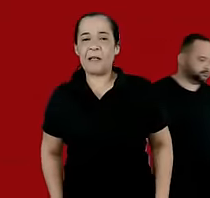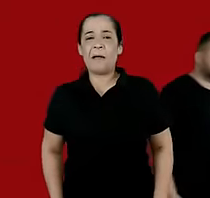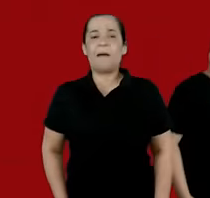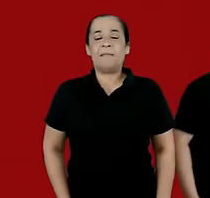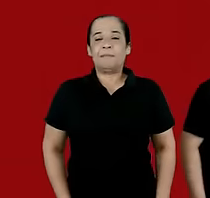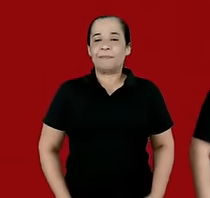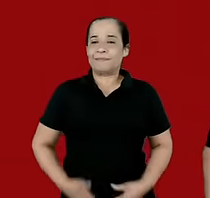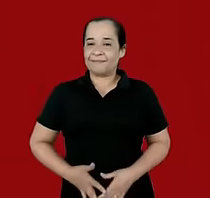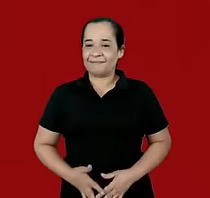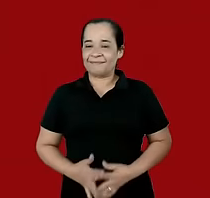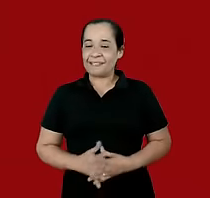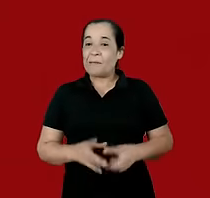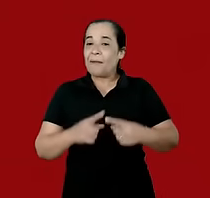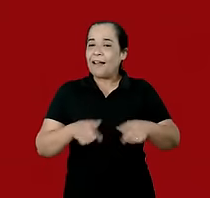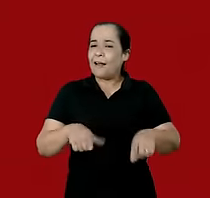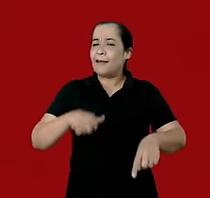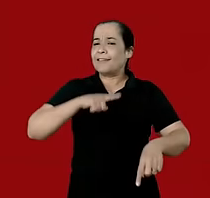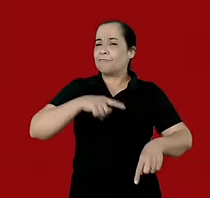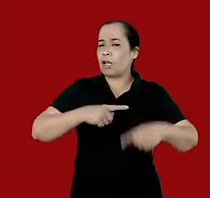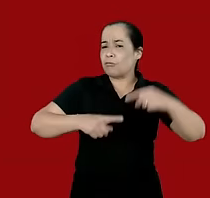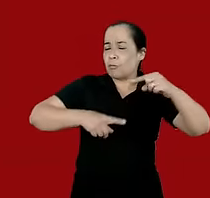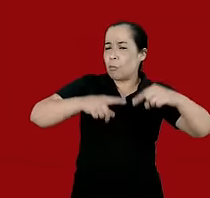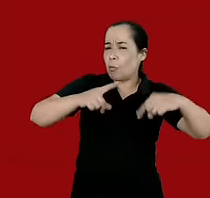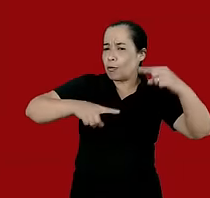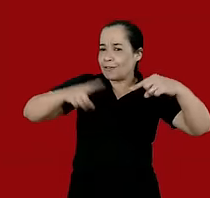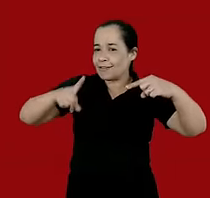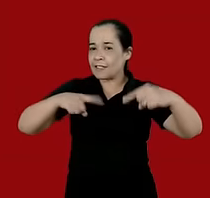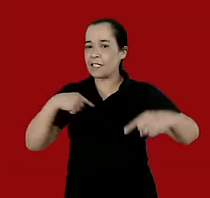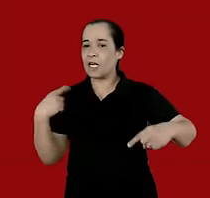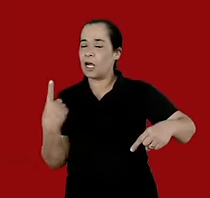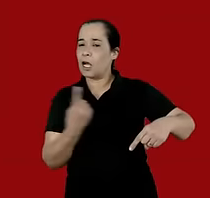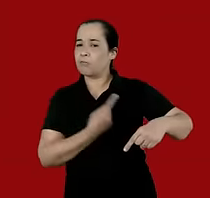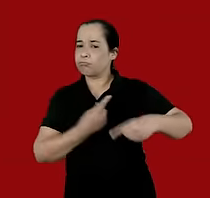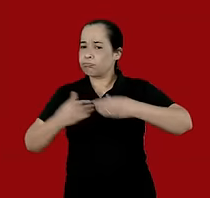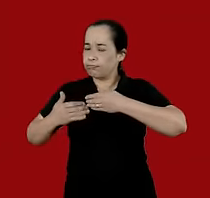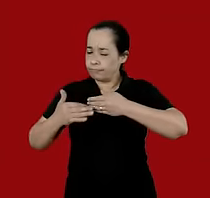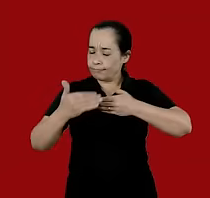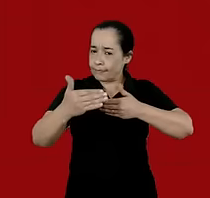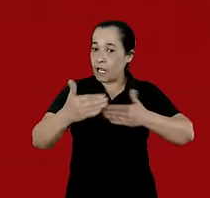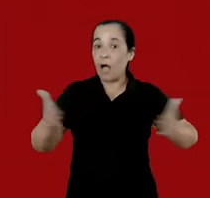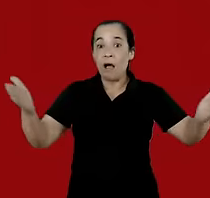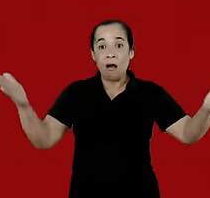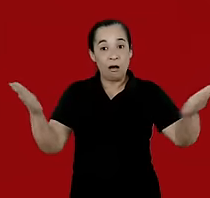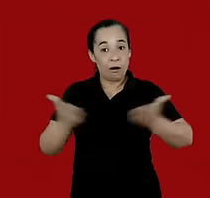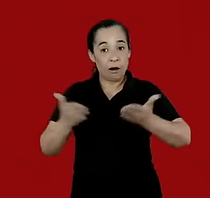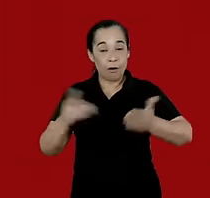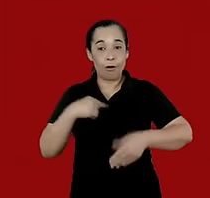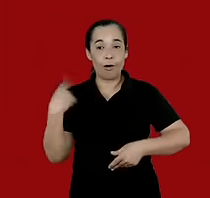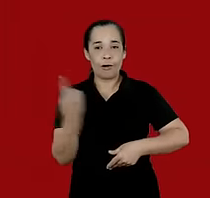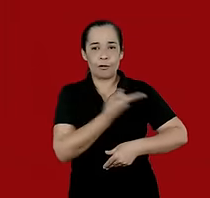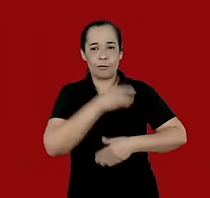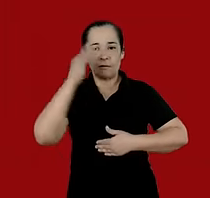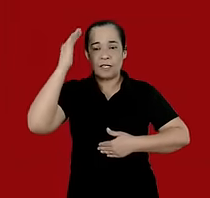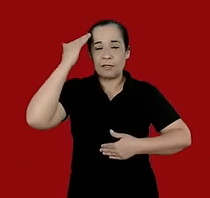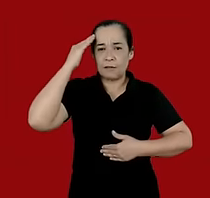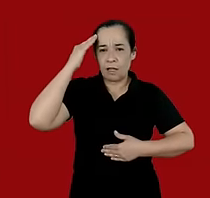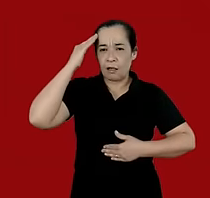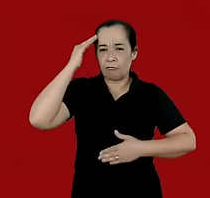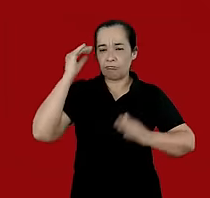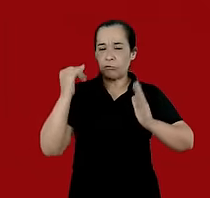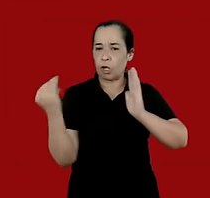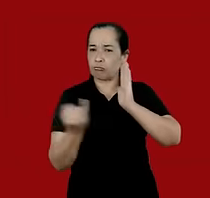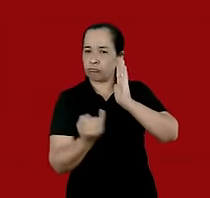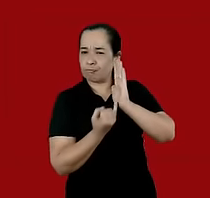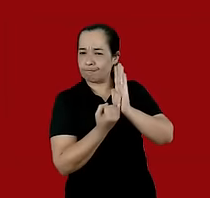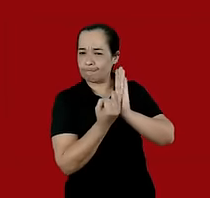últimos anos sendo bastante conservador Mas neste momento a gente entende que como a inflação está sendo Domada e os